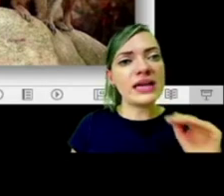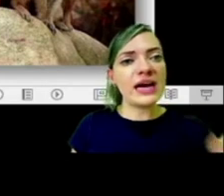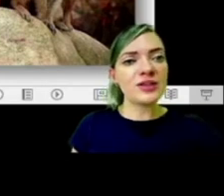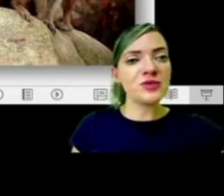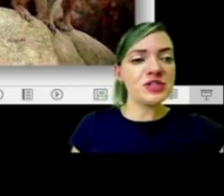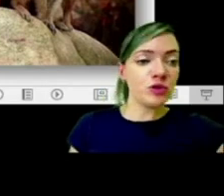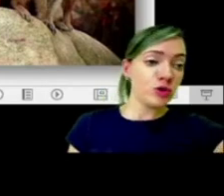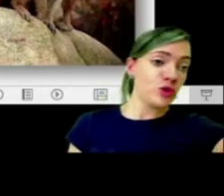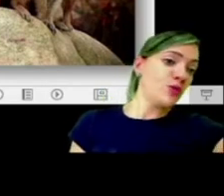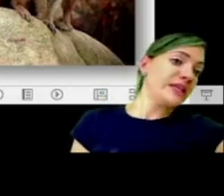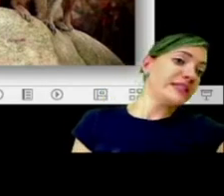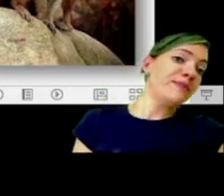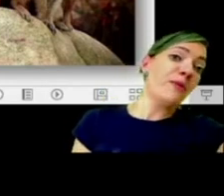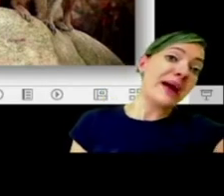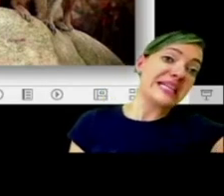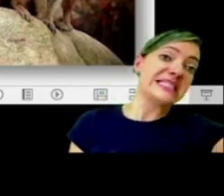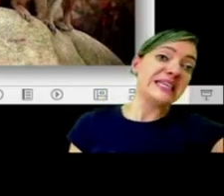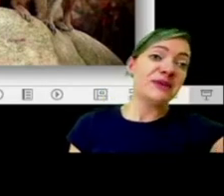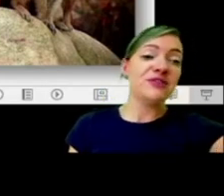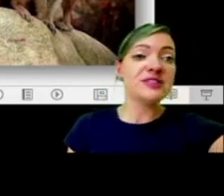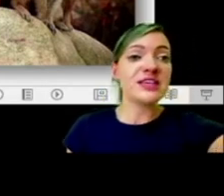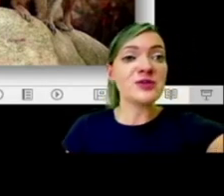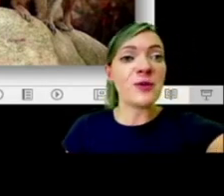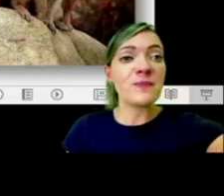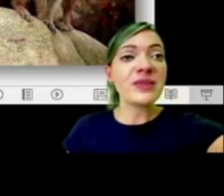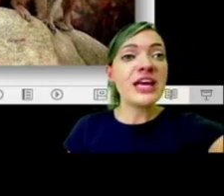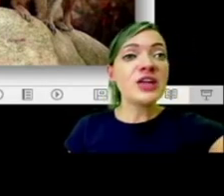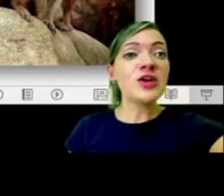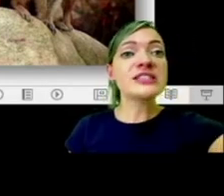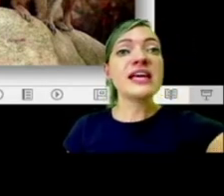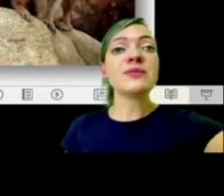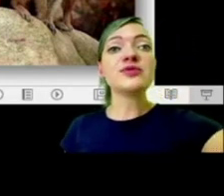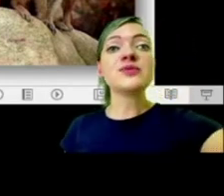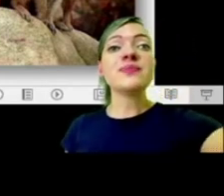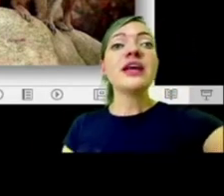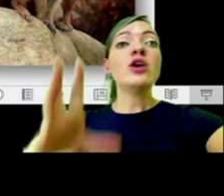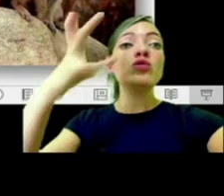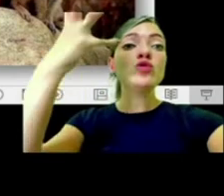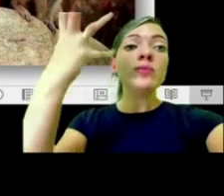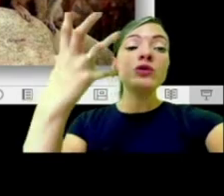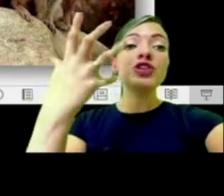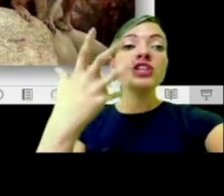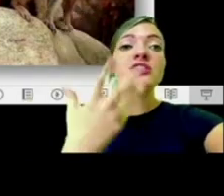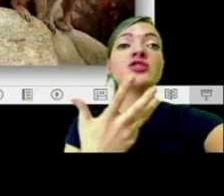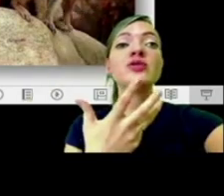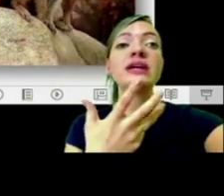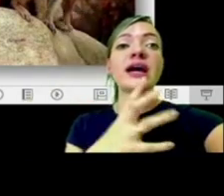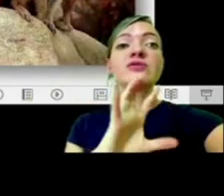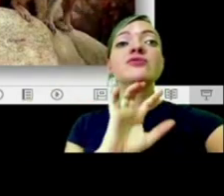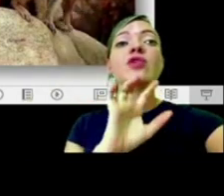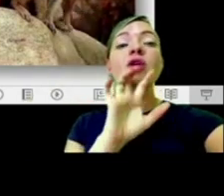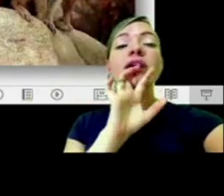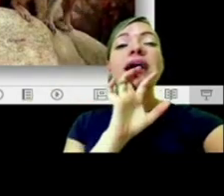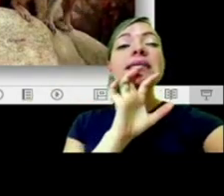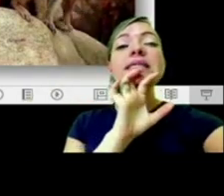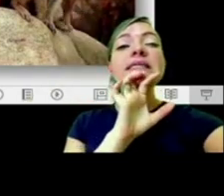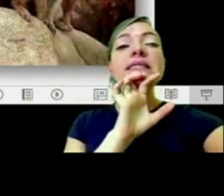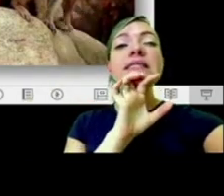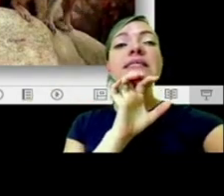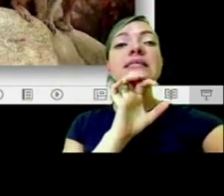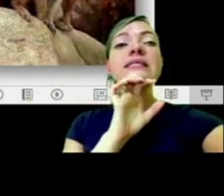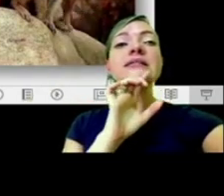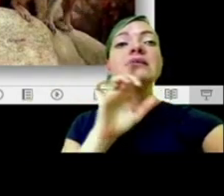metros quadrados. E eu trouxe um exemplo massa aqui para vocês, ó. Nós temos um número X de suricatos. Vou colocar